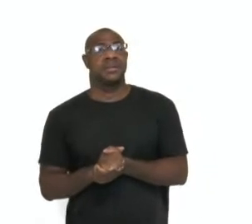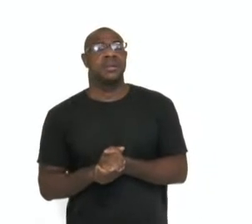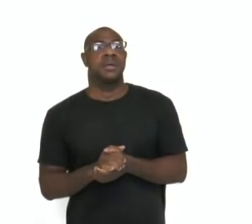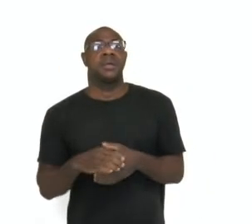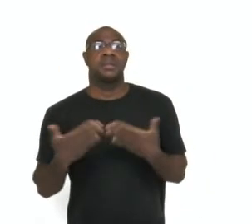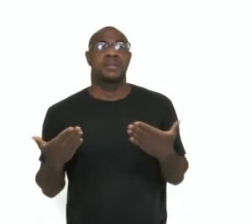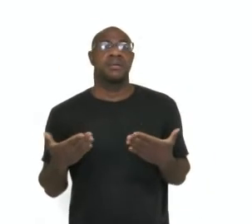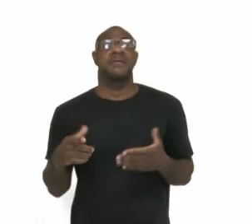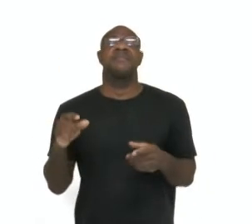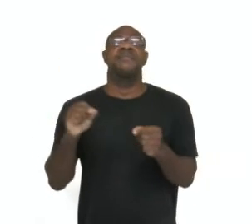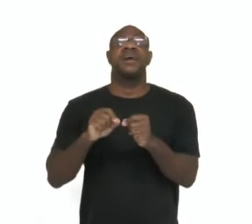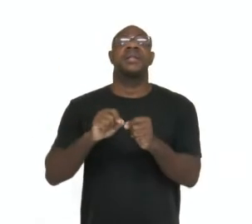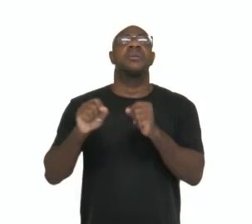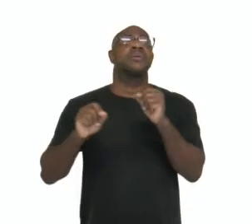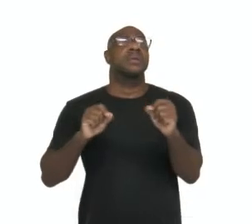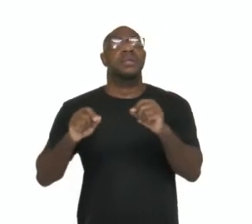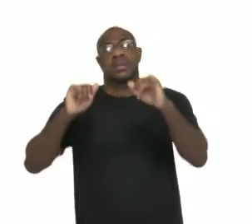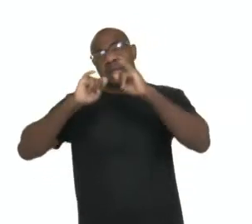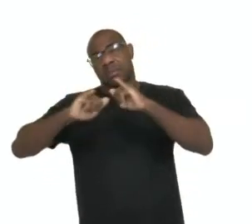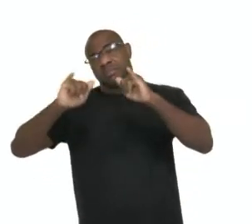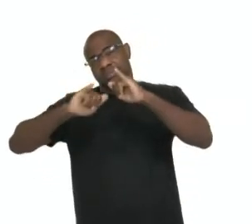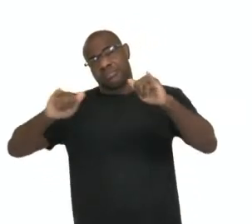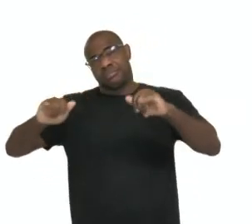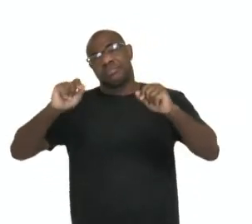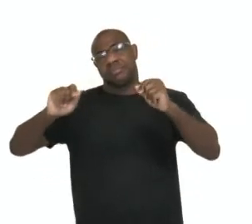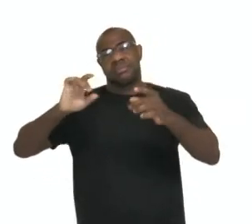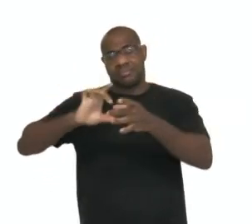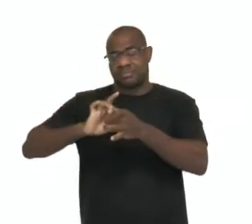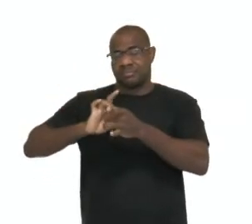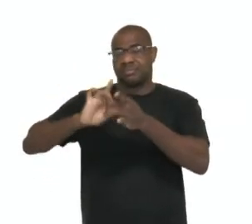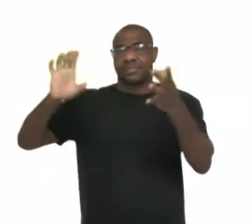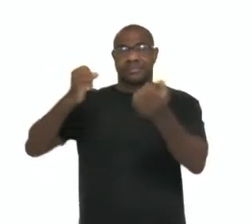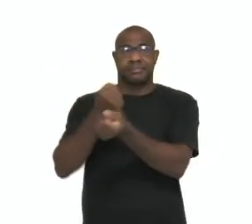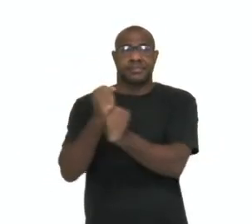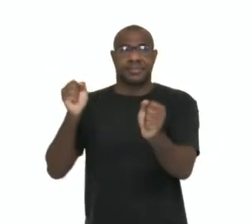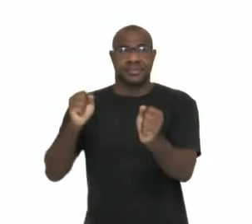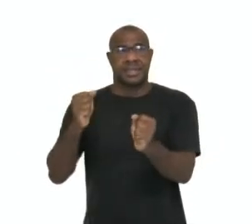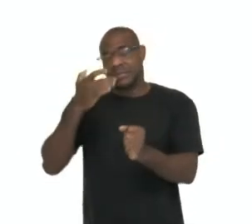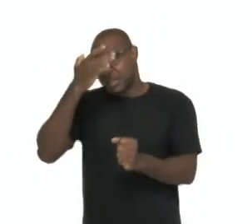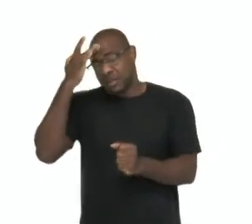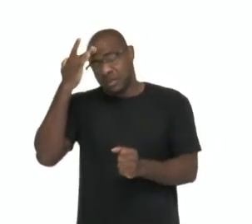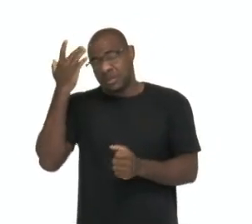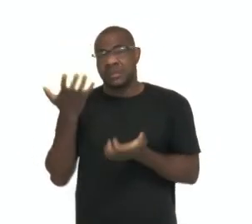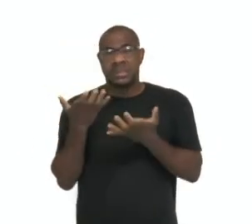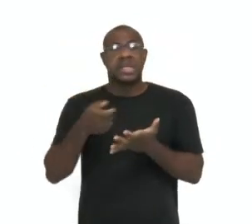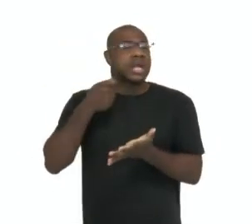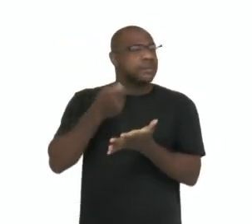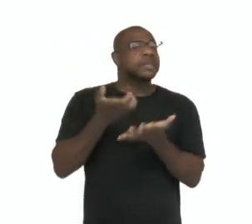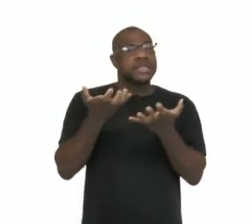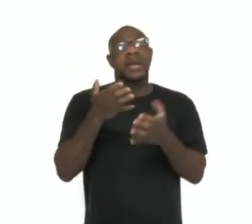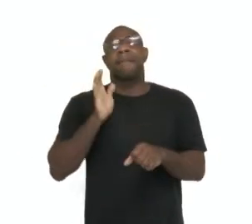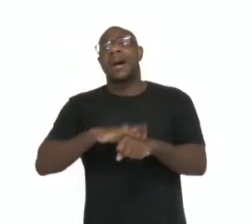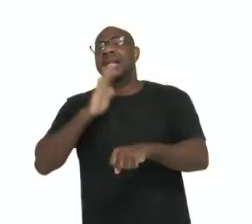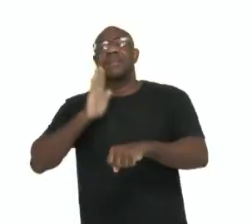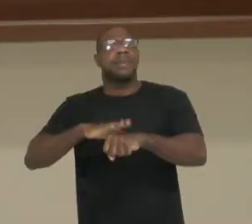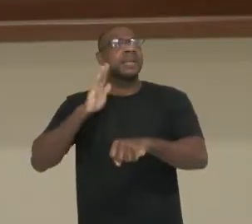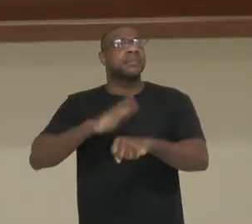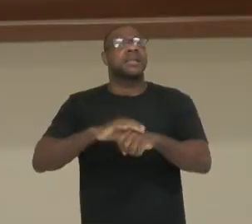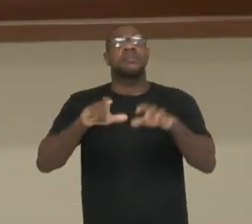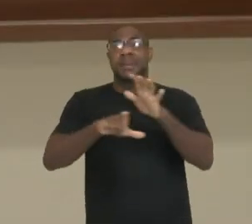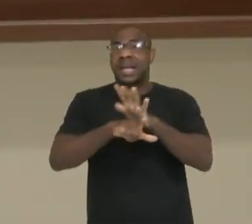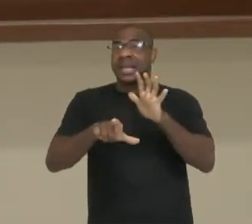ela acabou fazendo com que a campanha abolicionista acabasse esquentando, as pessoas começassem a exigir mais ainda uma